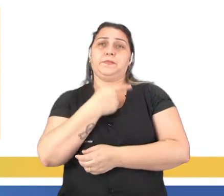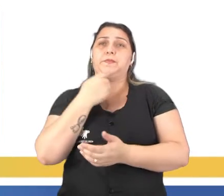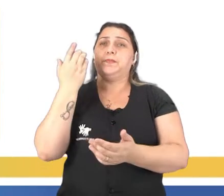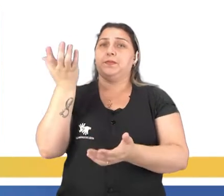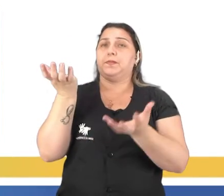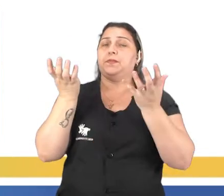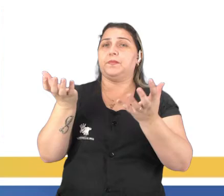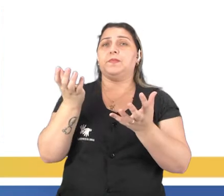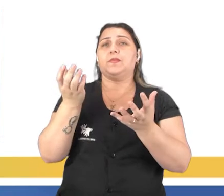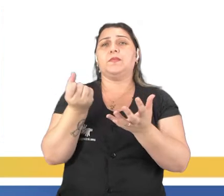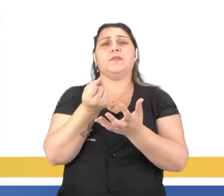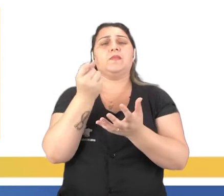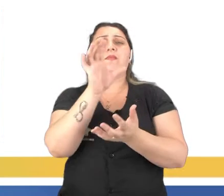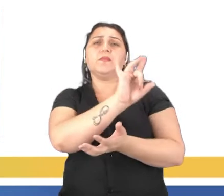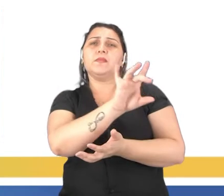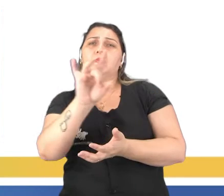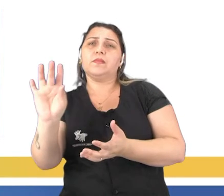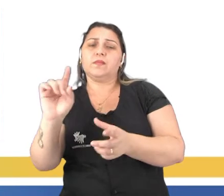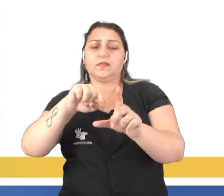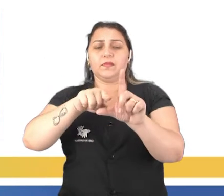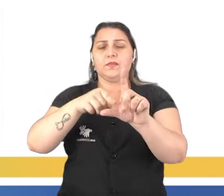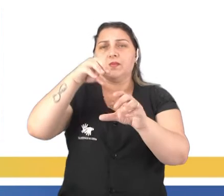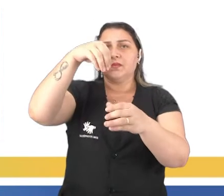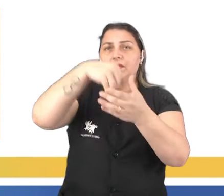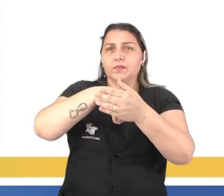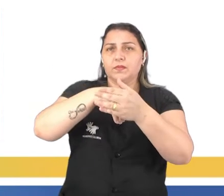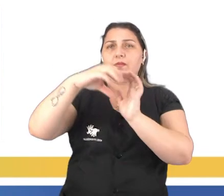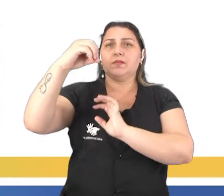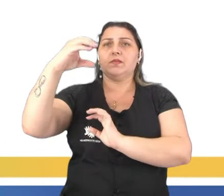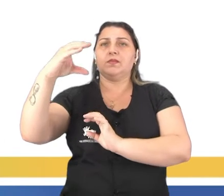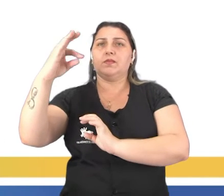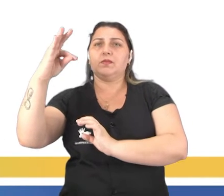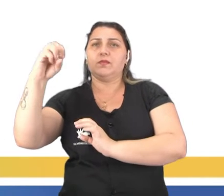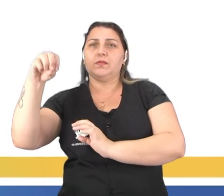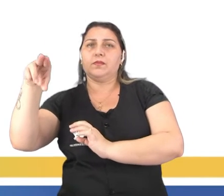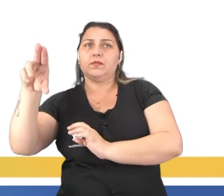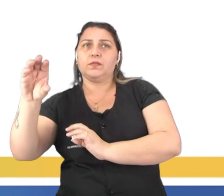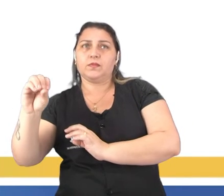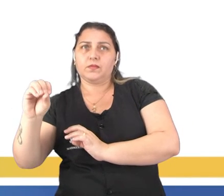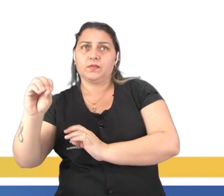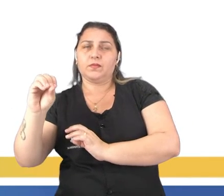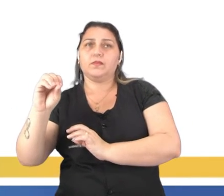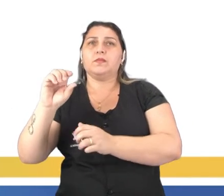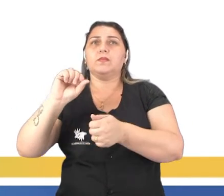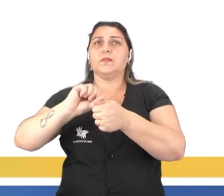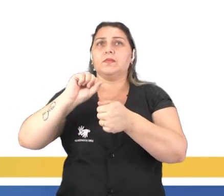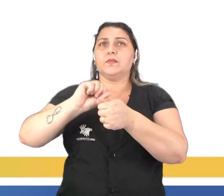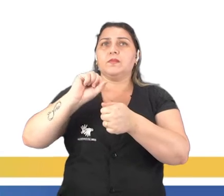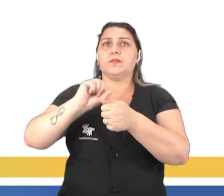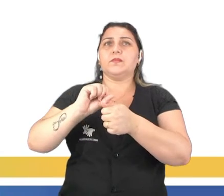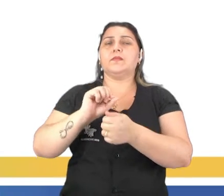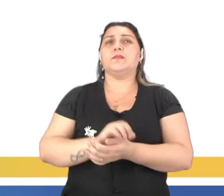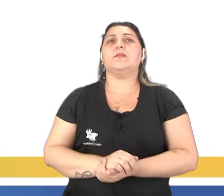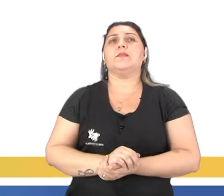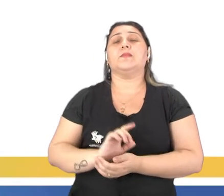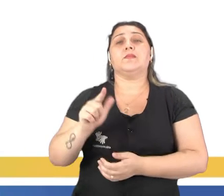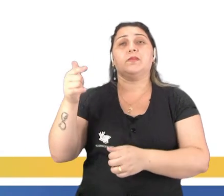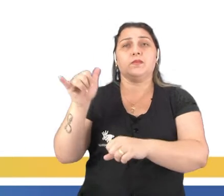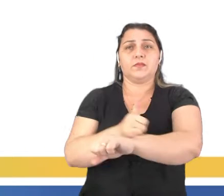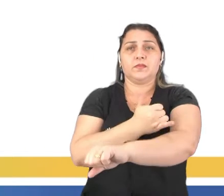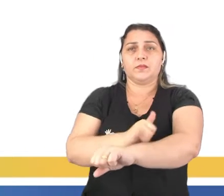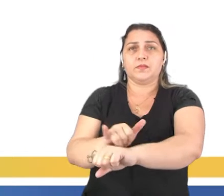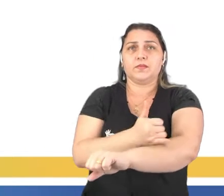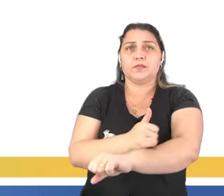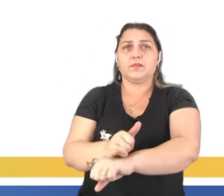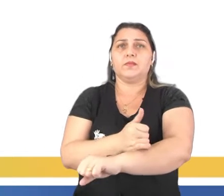quanto que vale cada ângulo interno do octógono regular? Então, para isso, a gente vai usar uma outra estratégia,